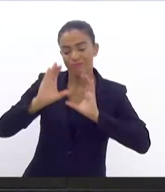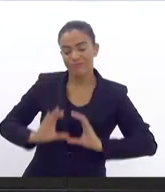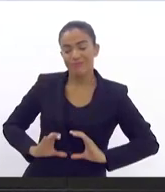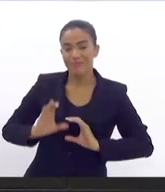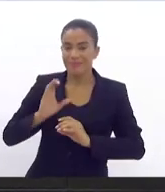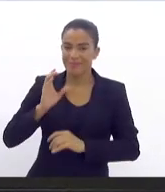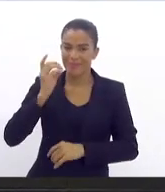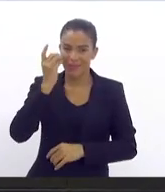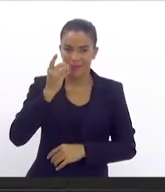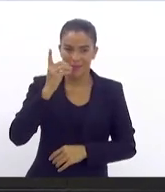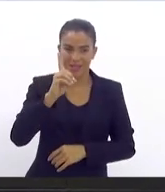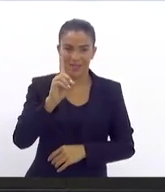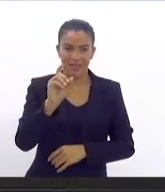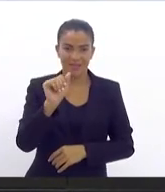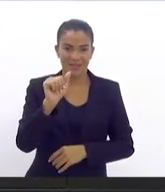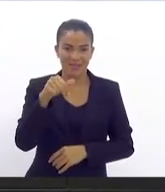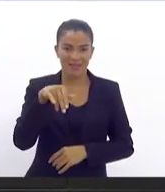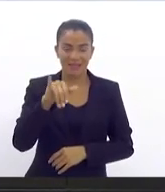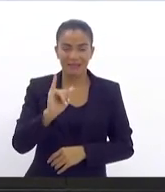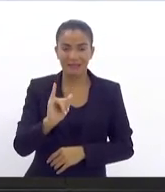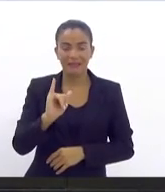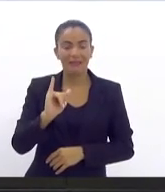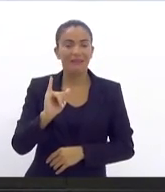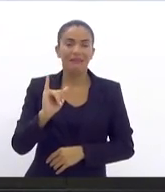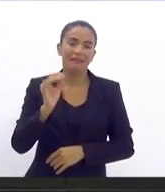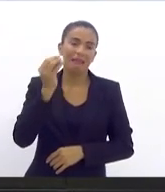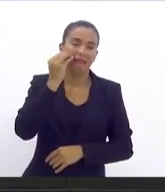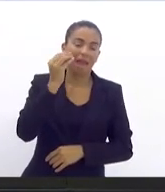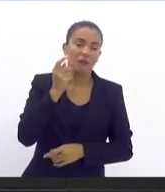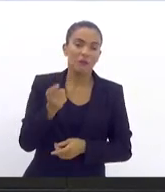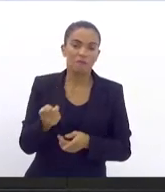não está fazendo isso para frear